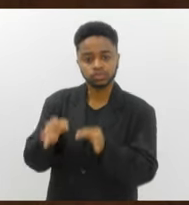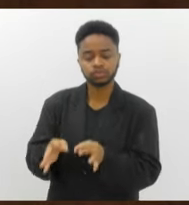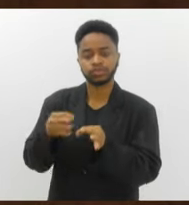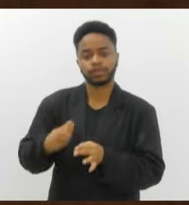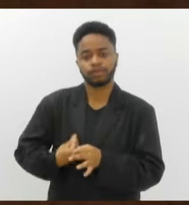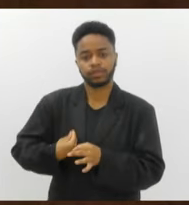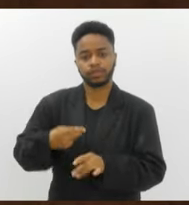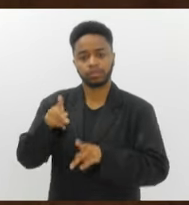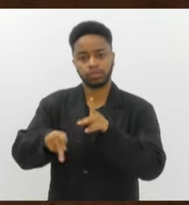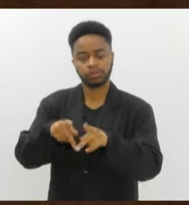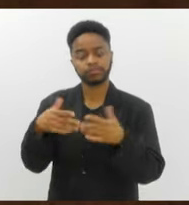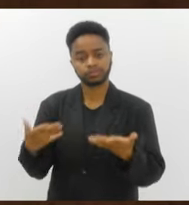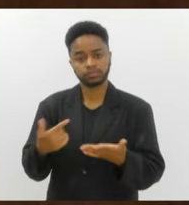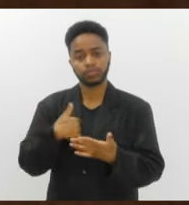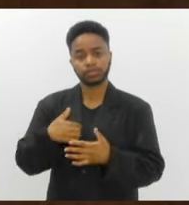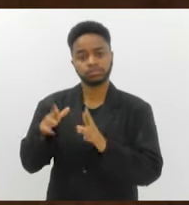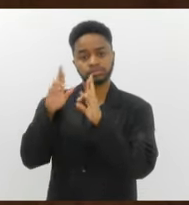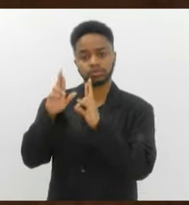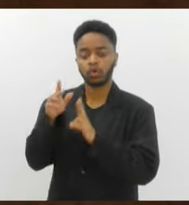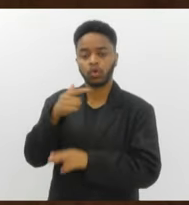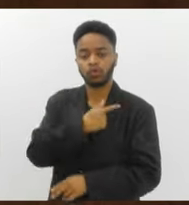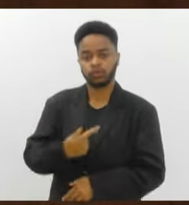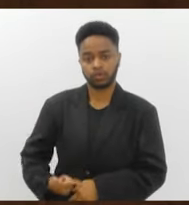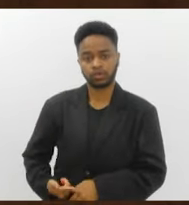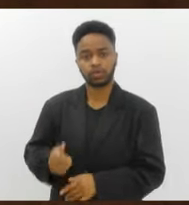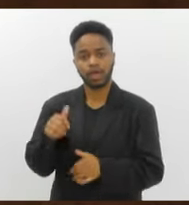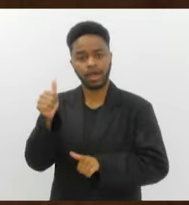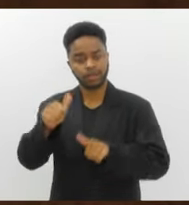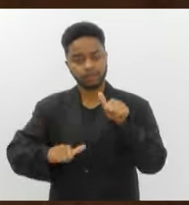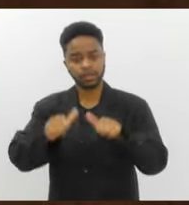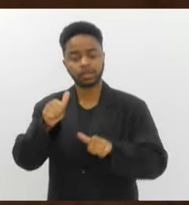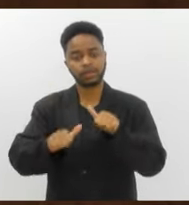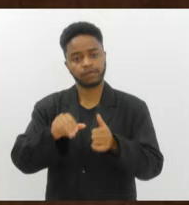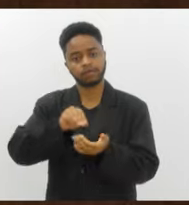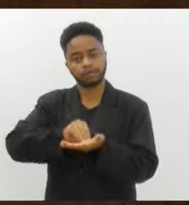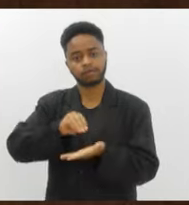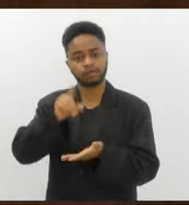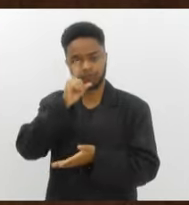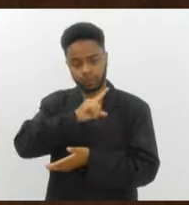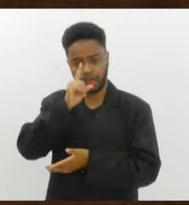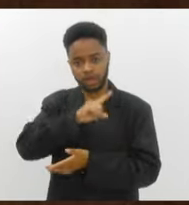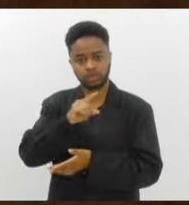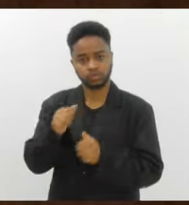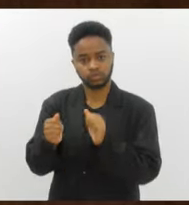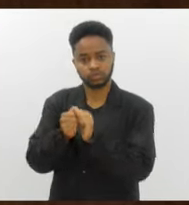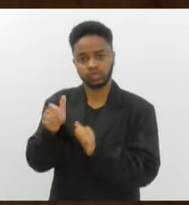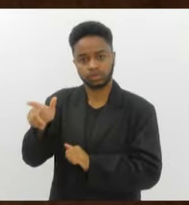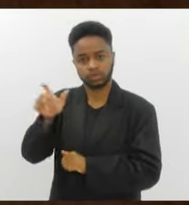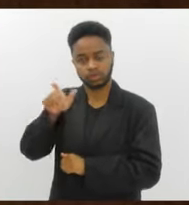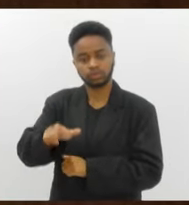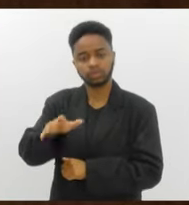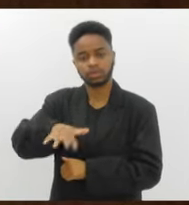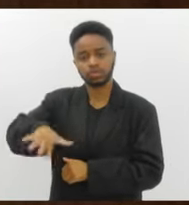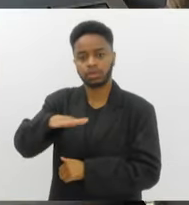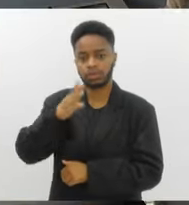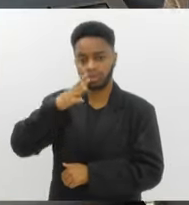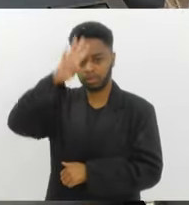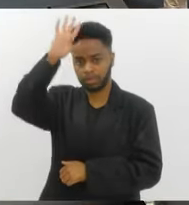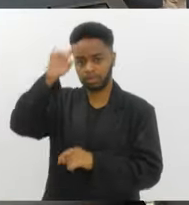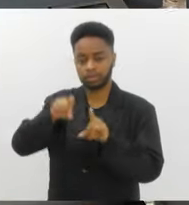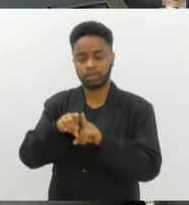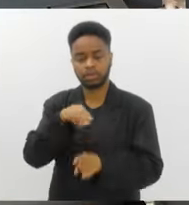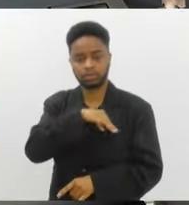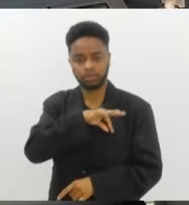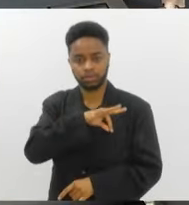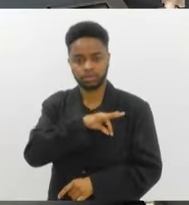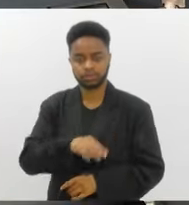possa rever essa injustiça com todos os capitães da Polícia Militar e do Bombeiro Militar. Obrigado, senhor presidente. Senhor presidente,